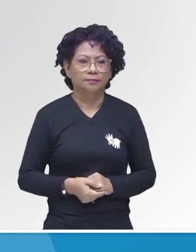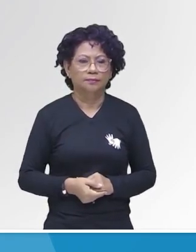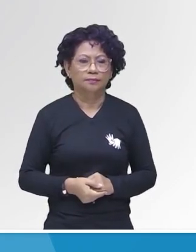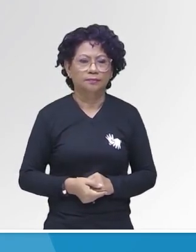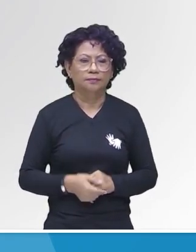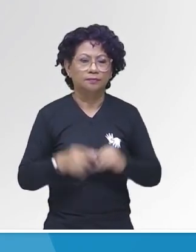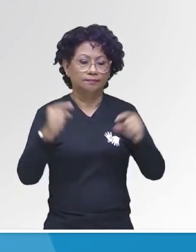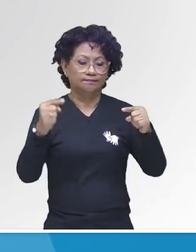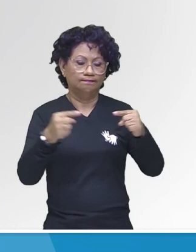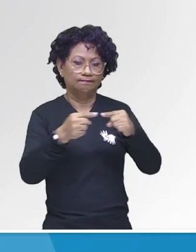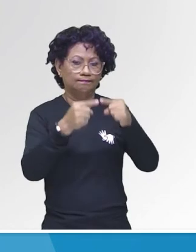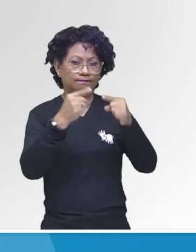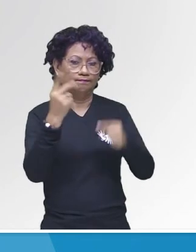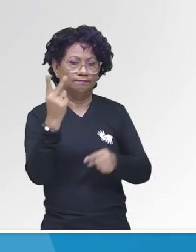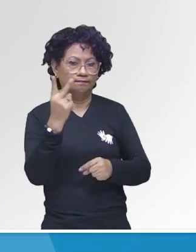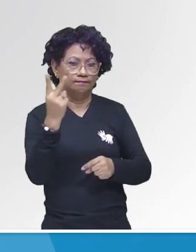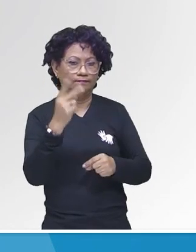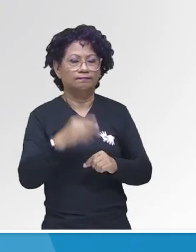colineares